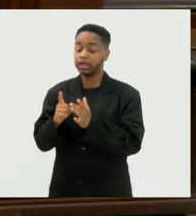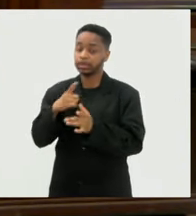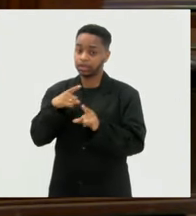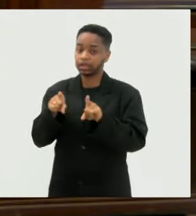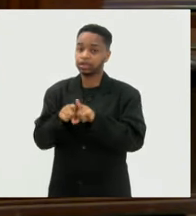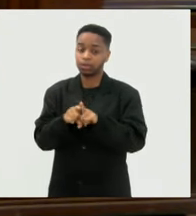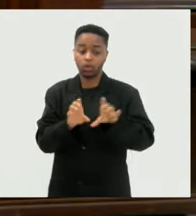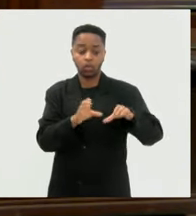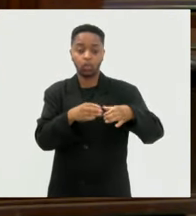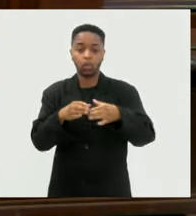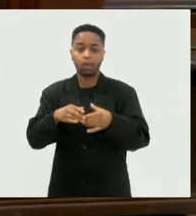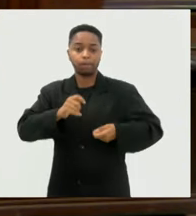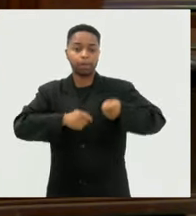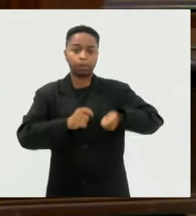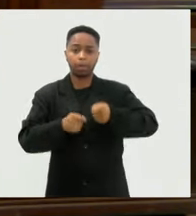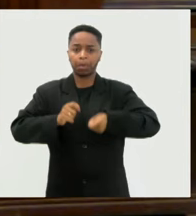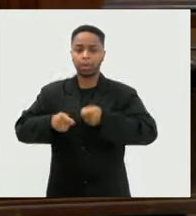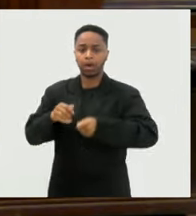blocos de rua.